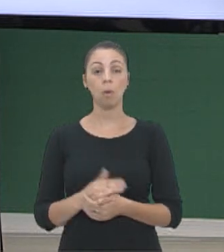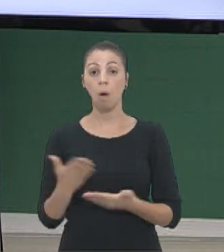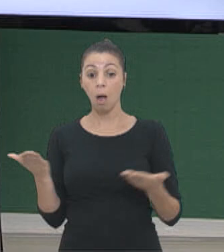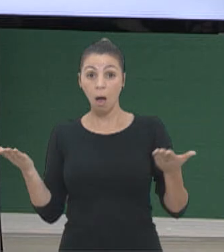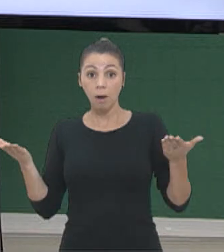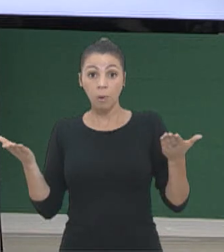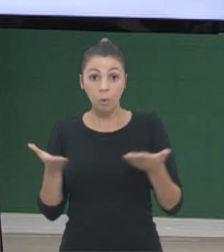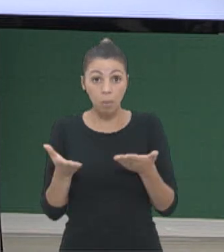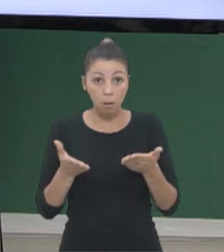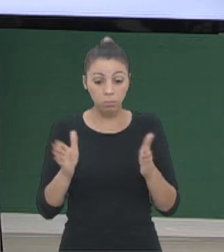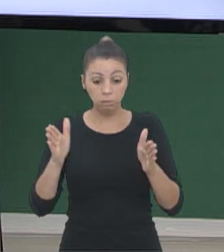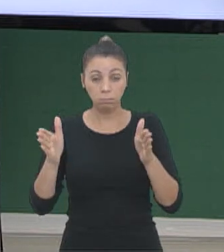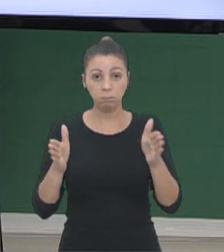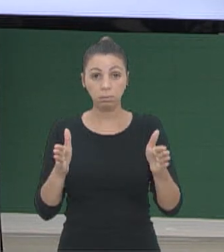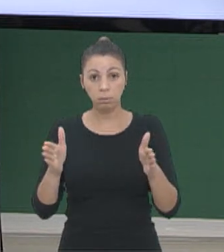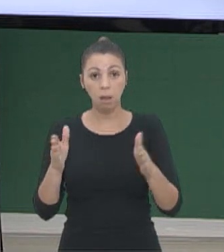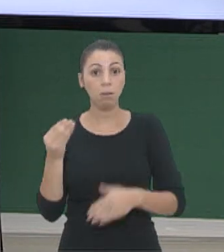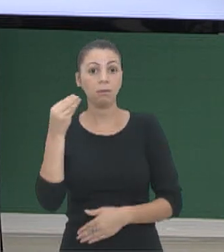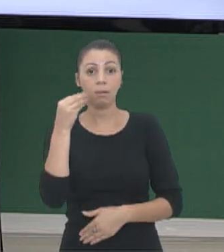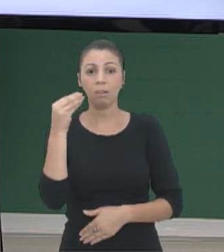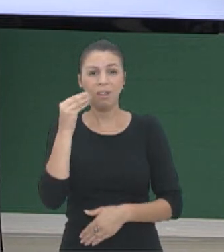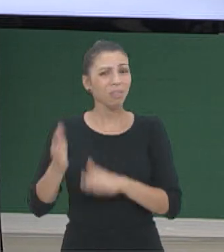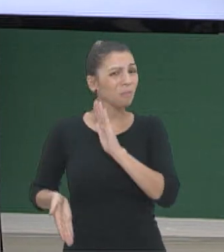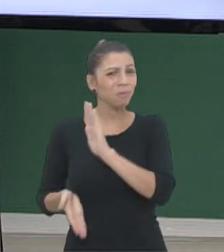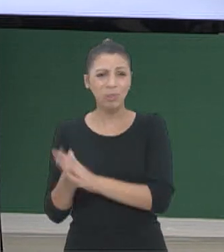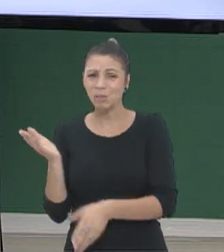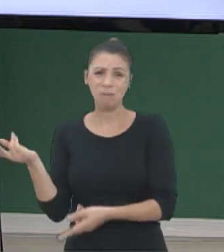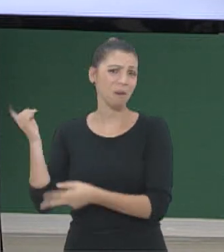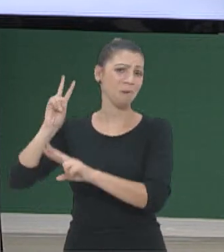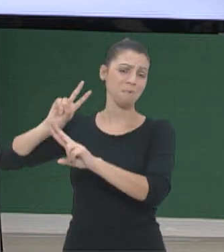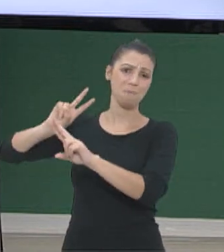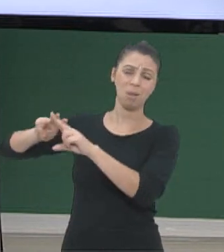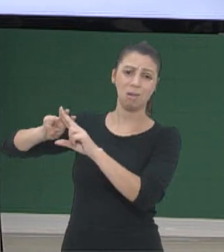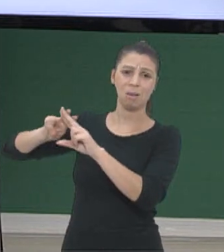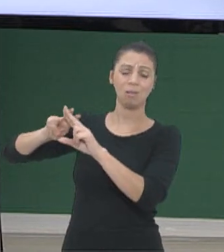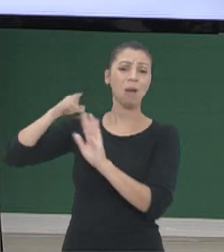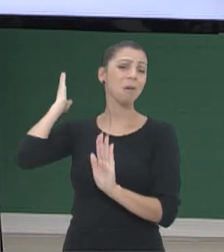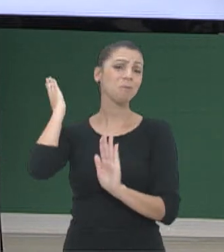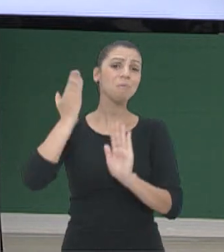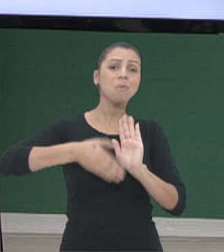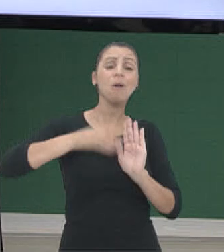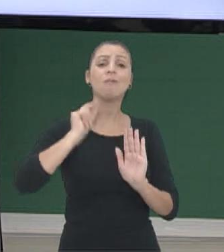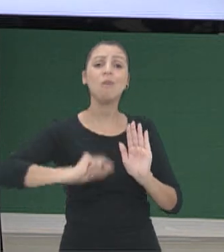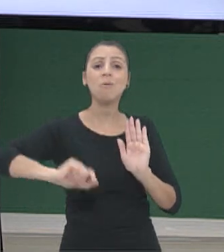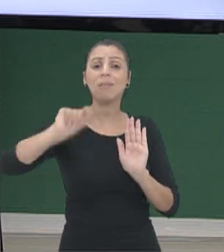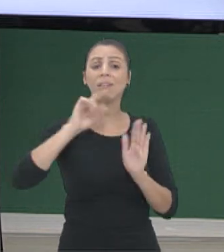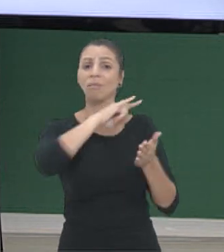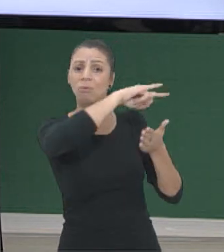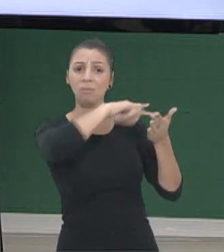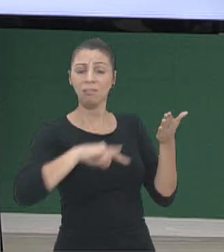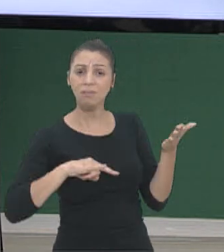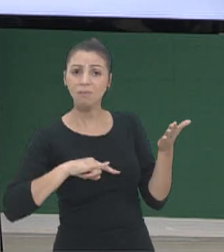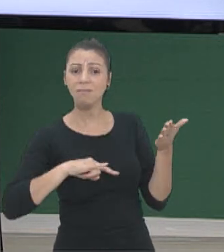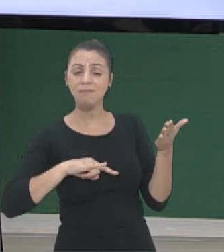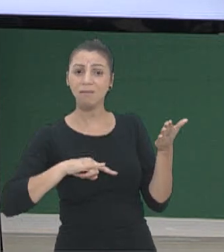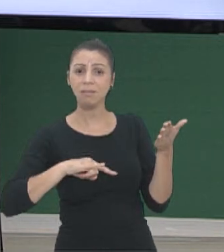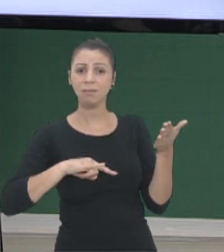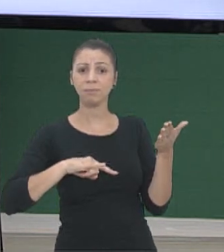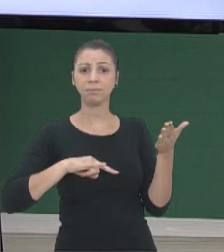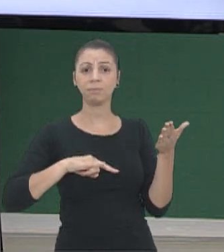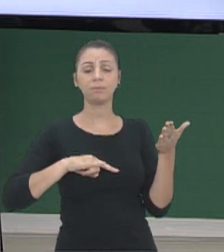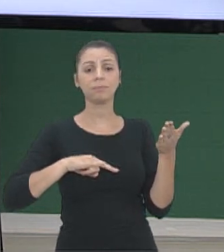acusado e tenta fugir, é preso e se prova realmente, através de documentos, que ele